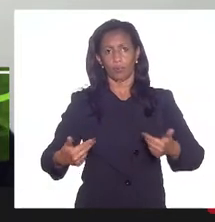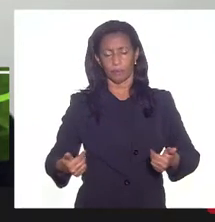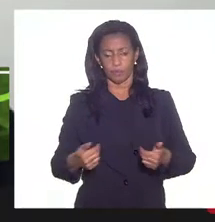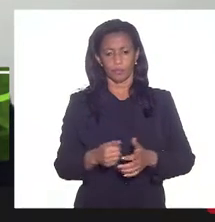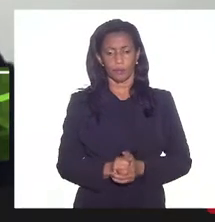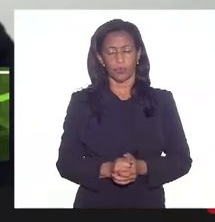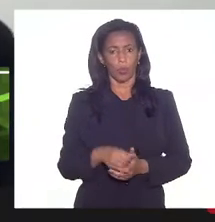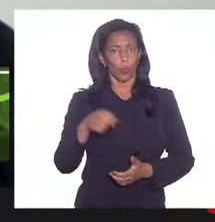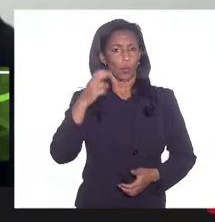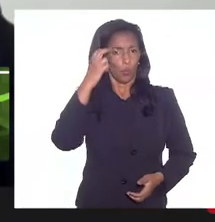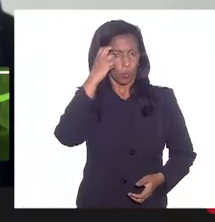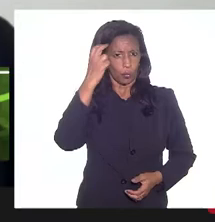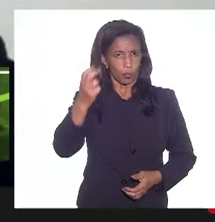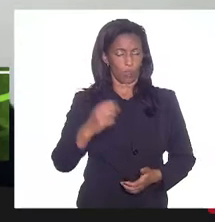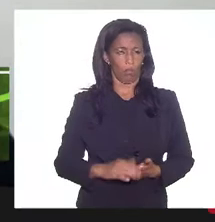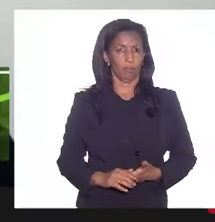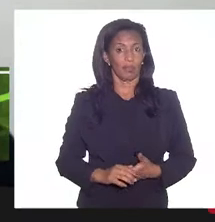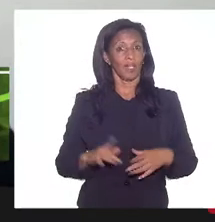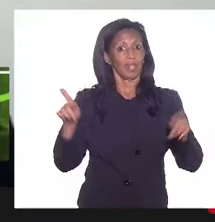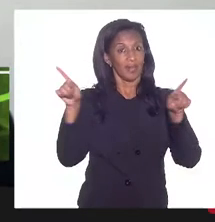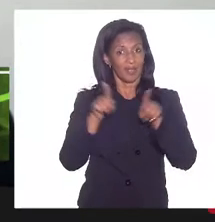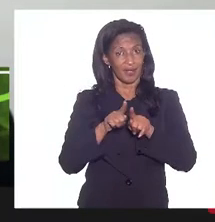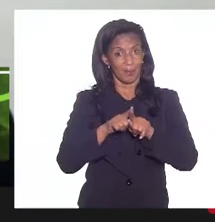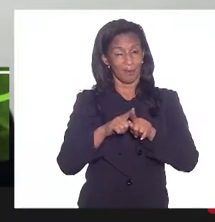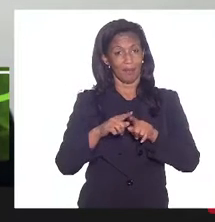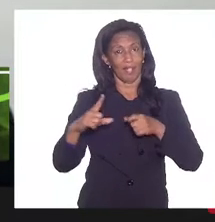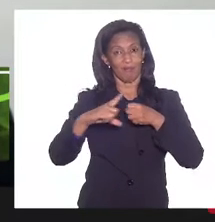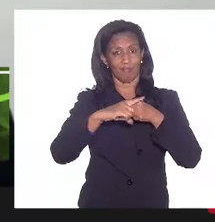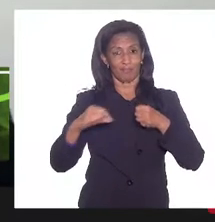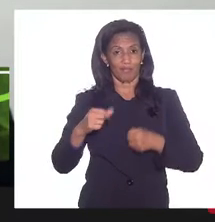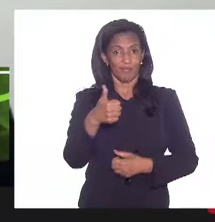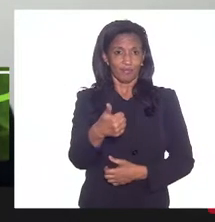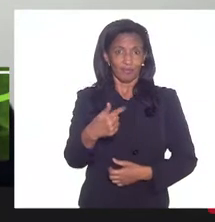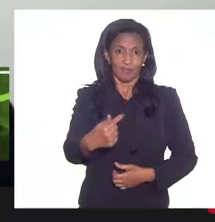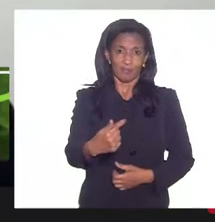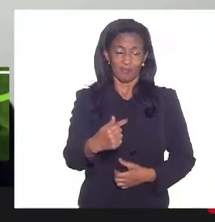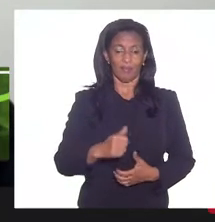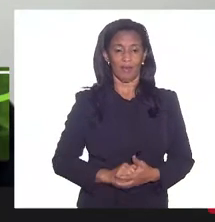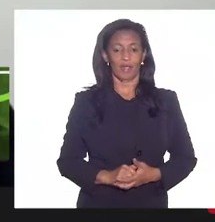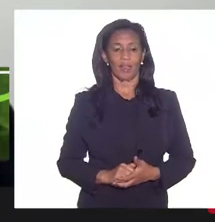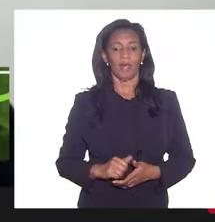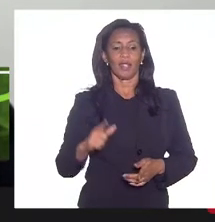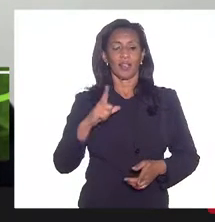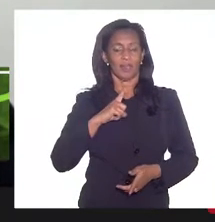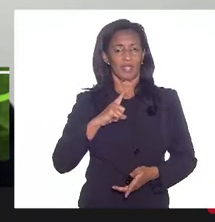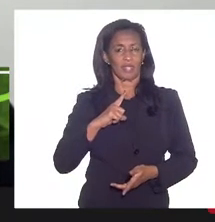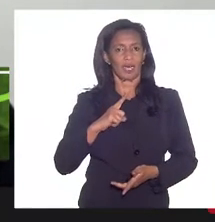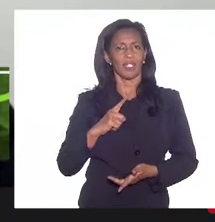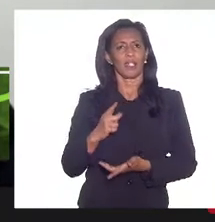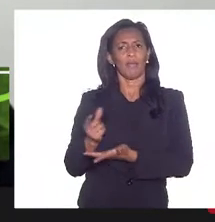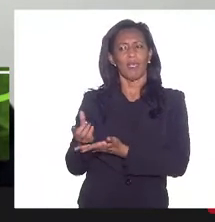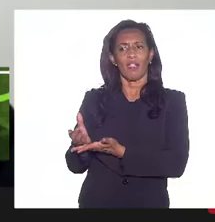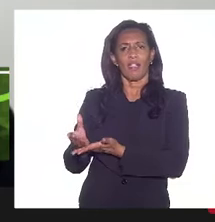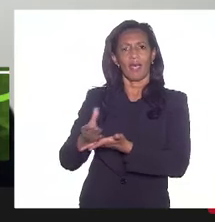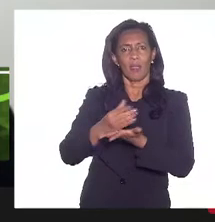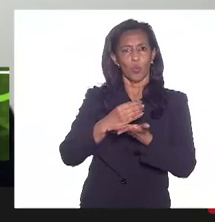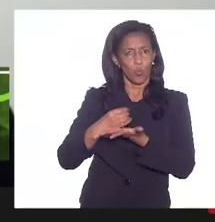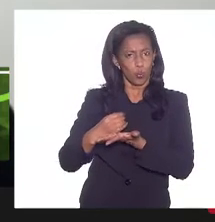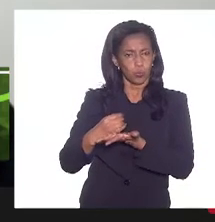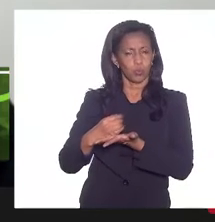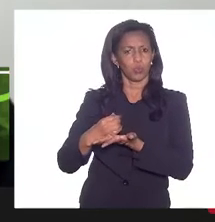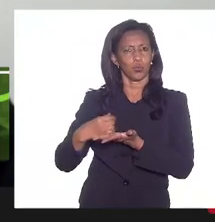cultural. Mais adiante ainda, no artigo 17, os recursos do Programa Estadual de Fomento e Incentivo à Cultura